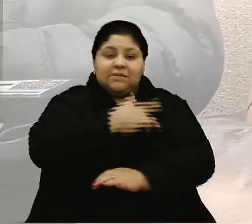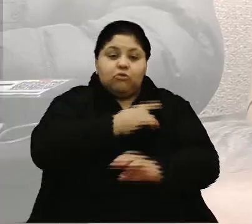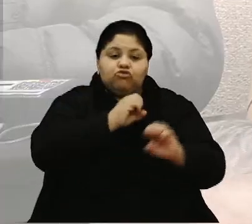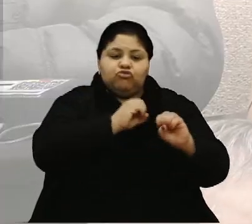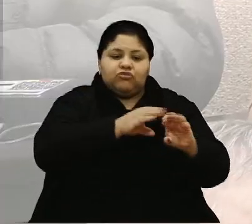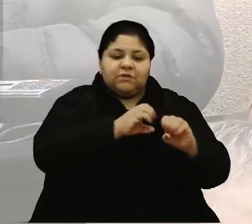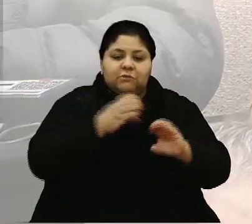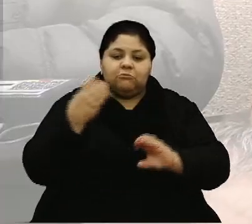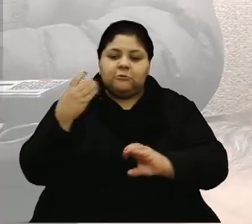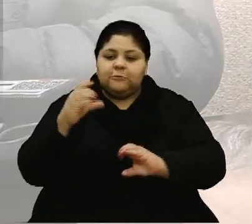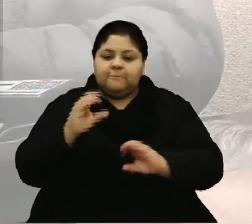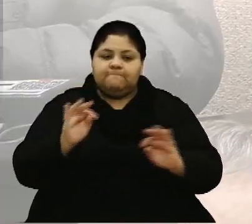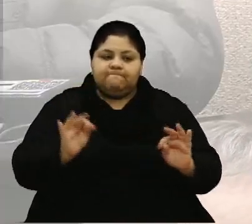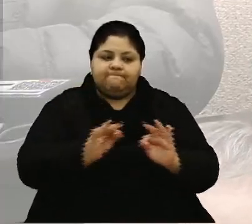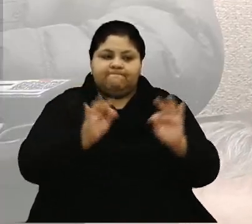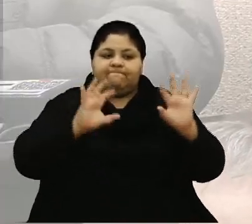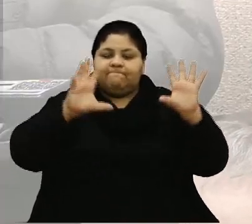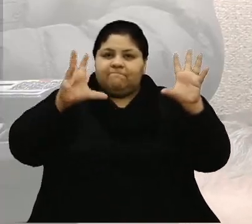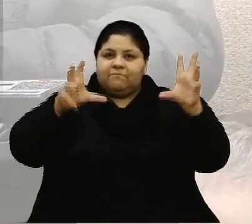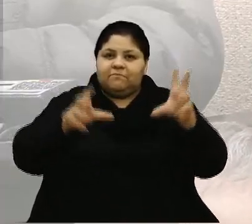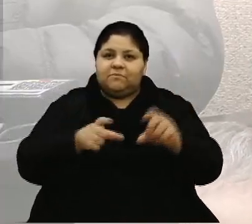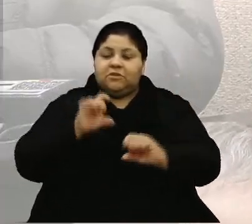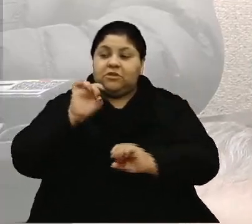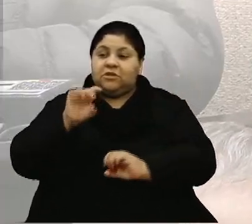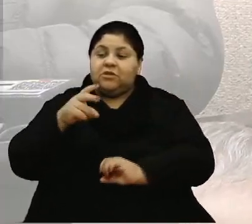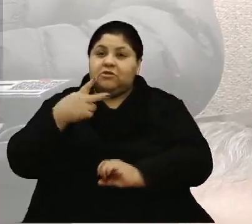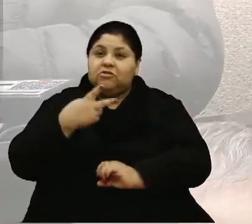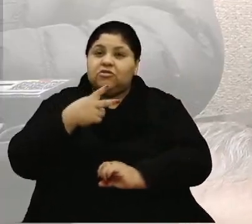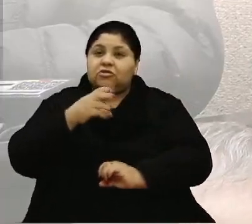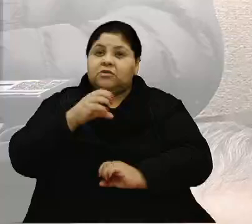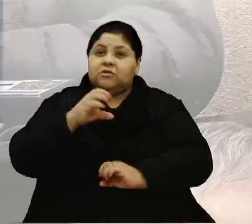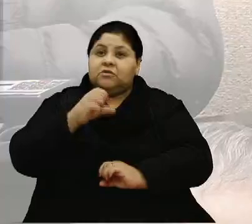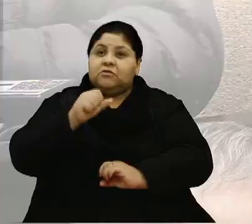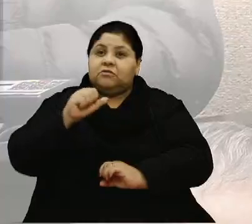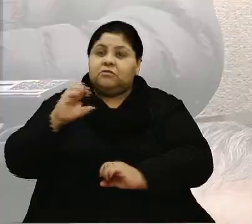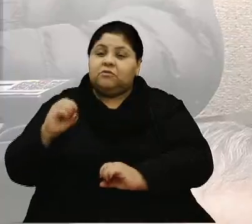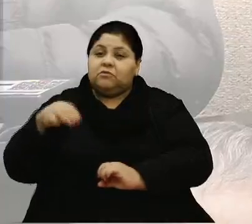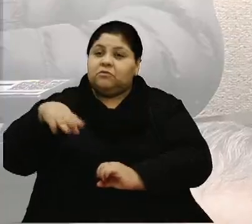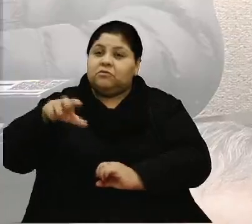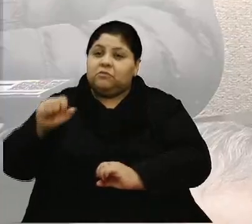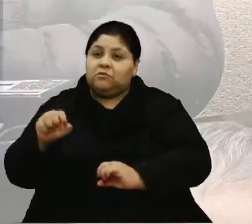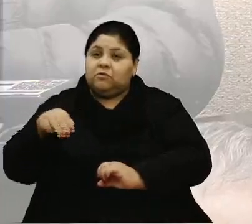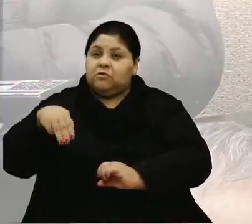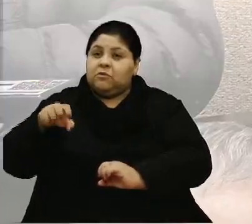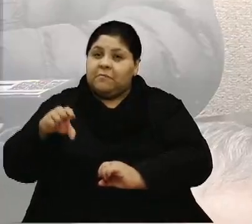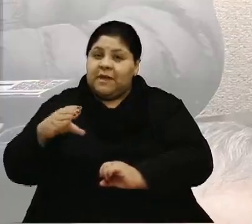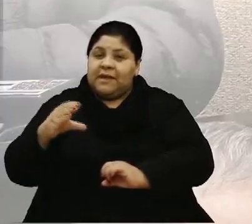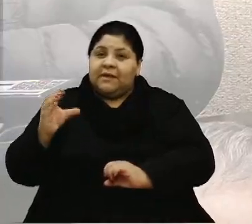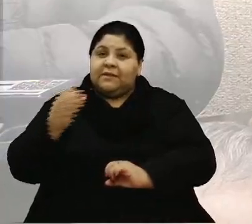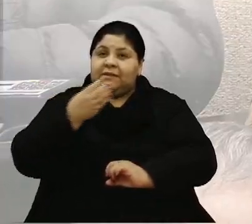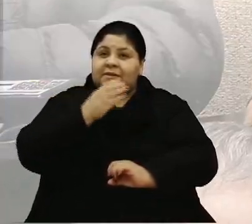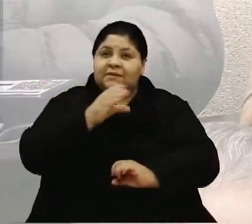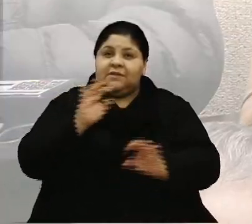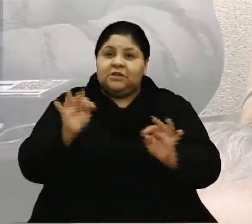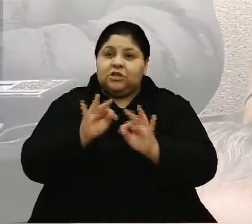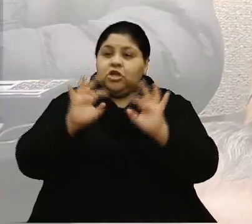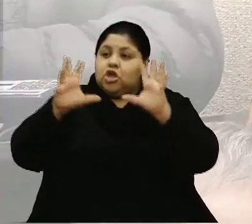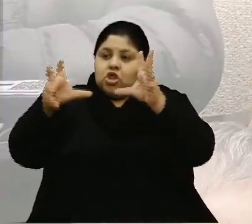tecnologia. Sendo que de todo esse valor, somente 280 milhões é do MEC e da ciência e tecnologia. Todo o restante é da